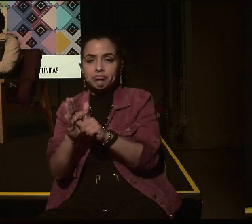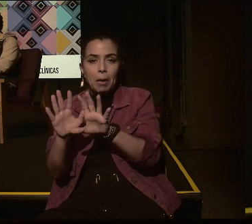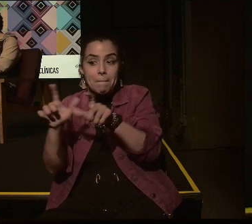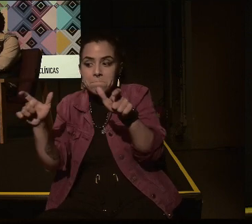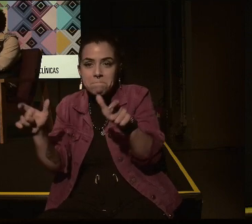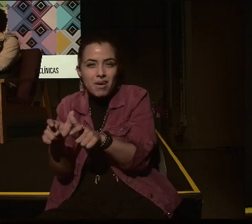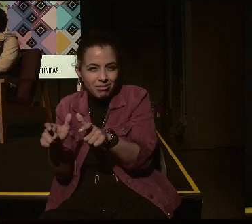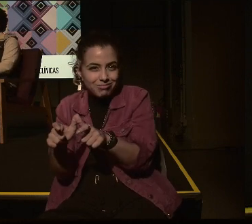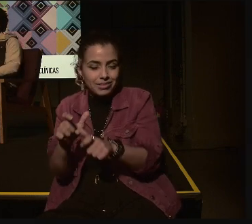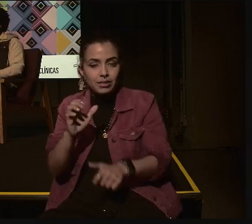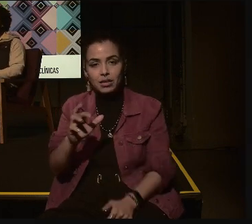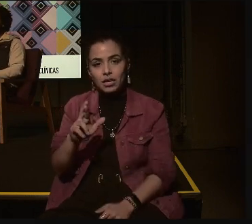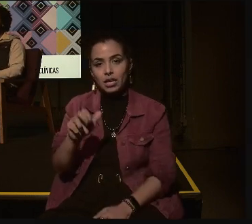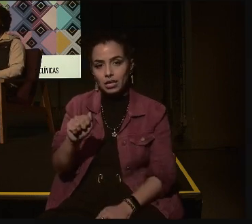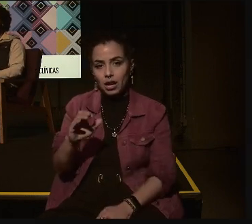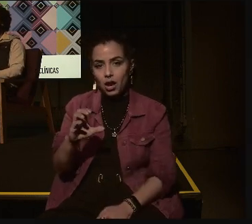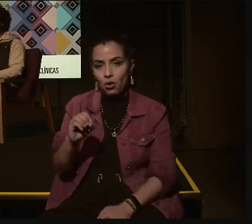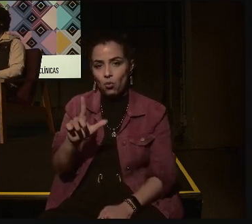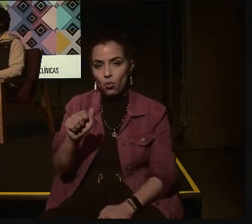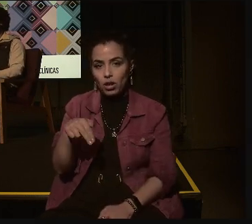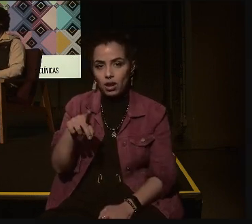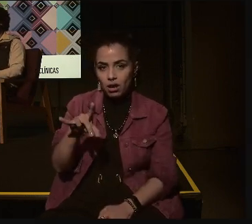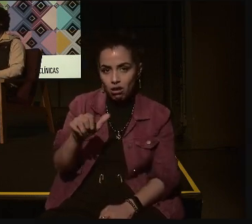equipe, como uma mulher negra, né,